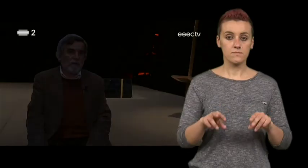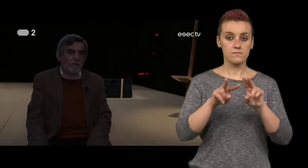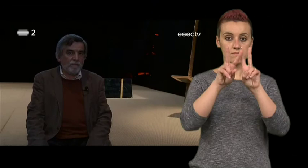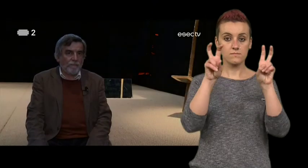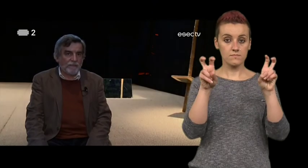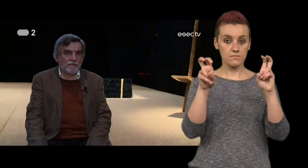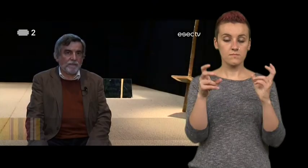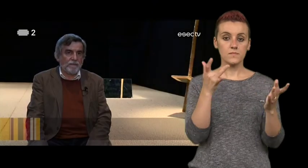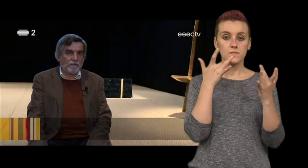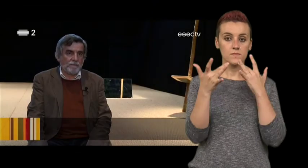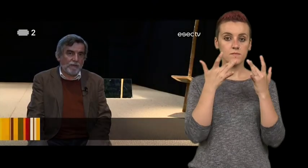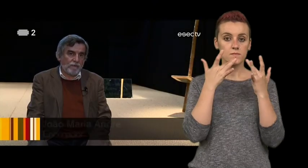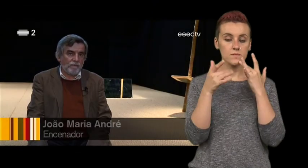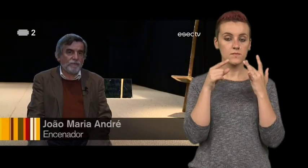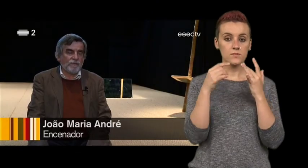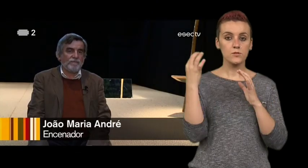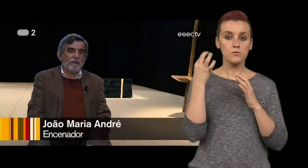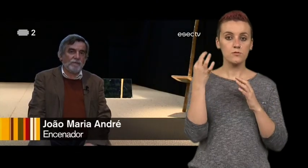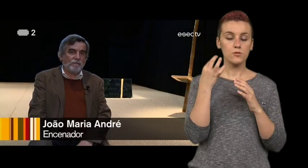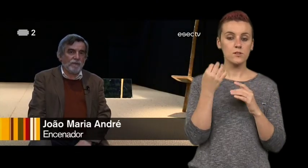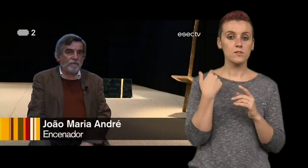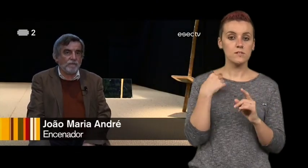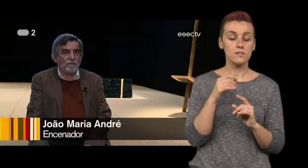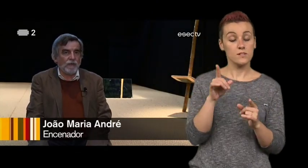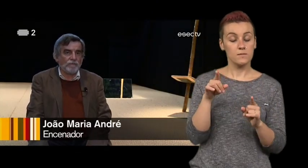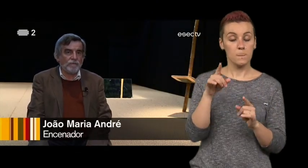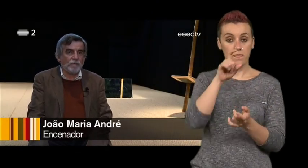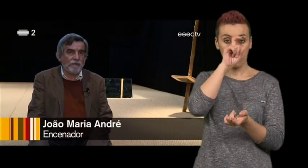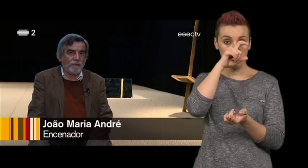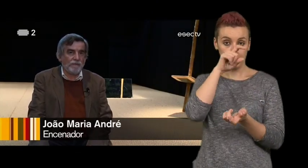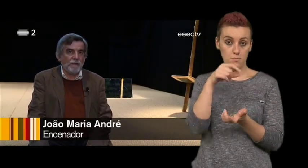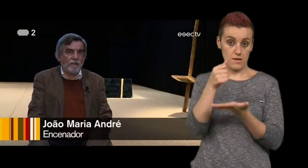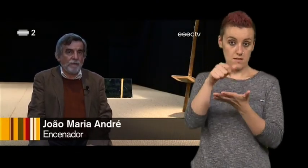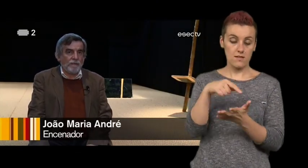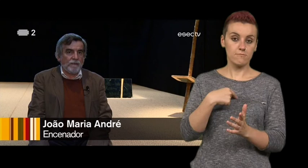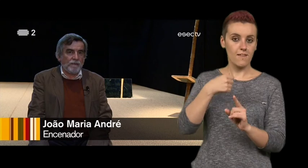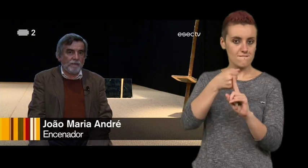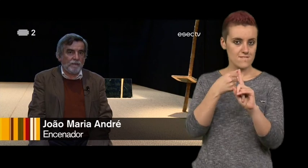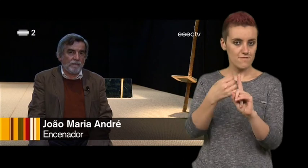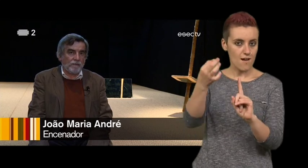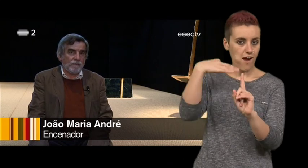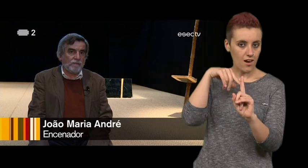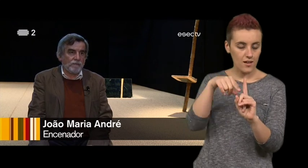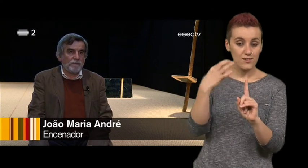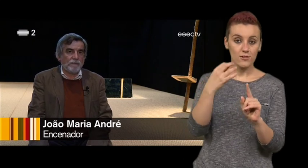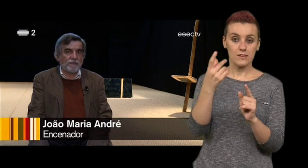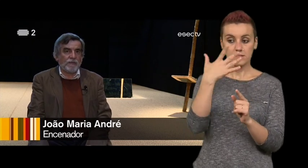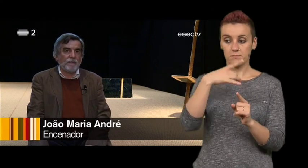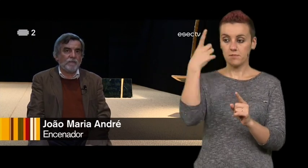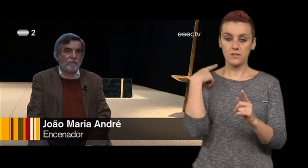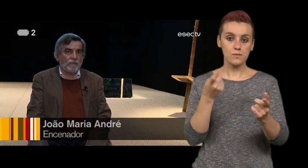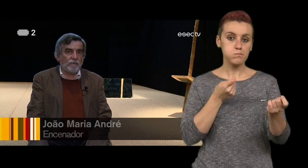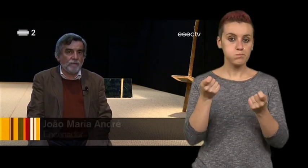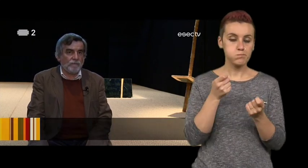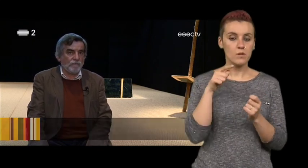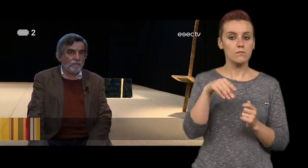Trata-se de uma peça para a qual fomos desafiados pela Fundação Carlos de Gulbenkian, que organizou a semana passada